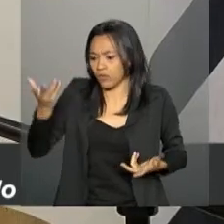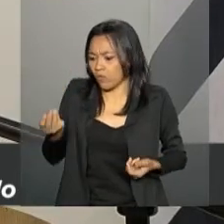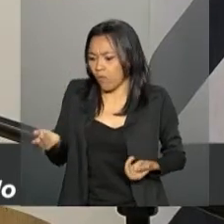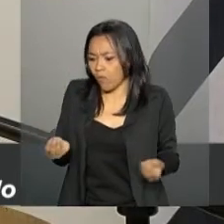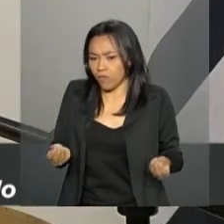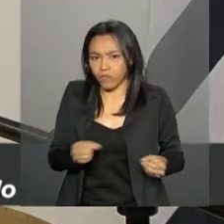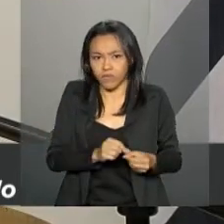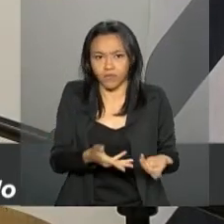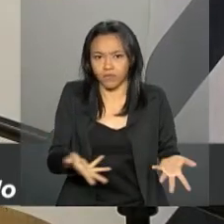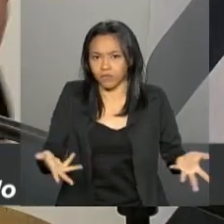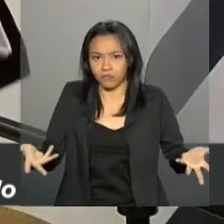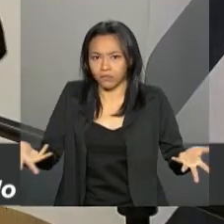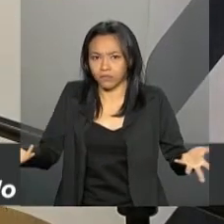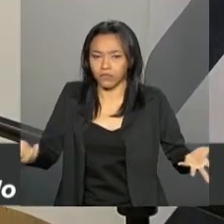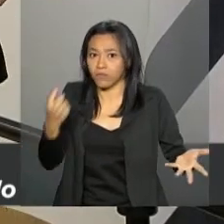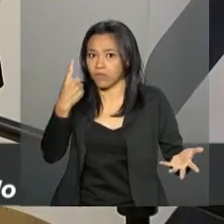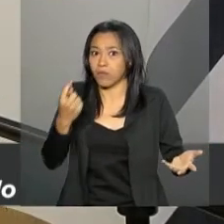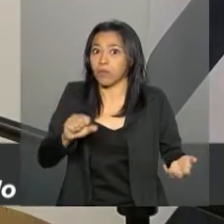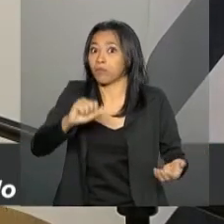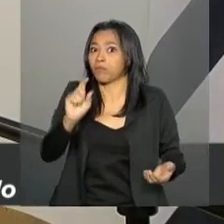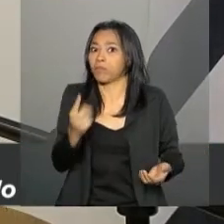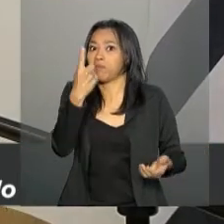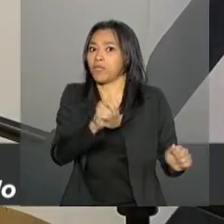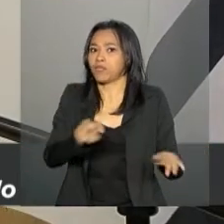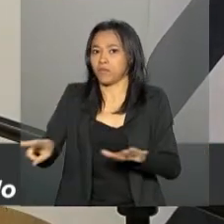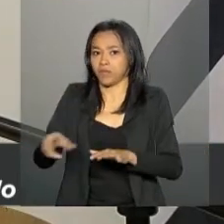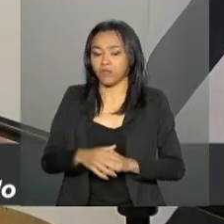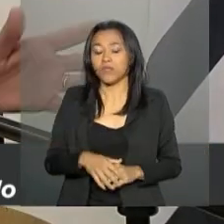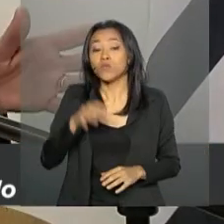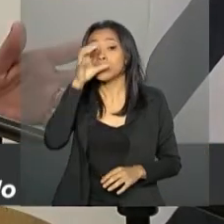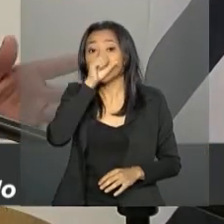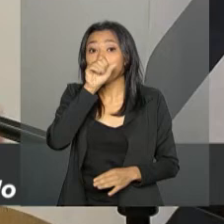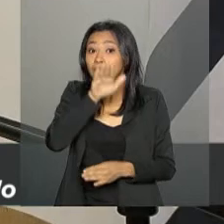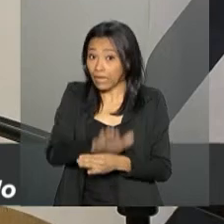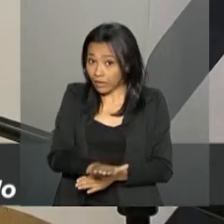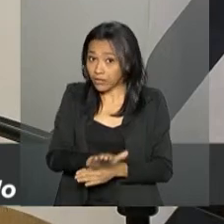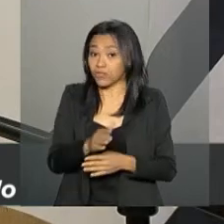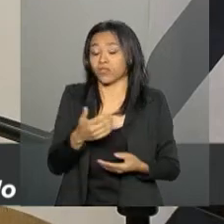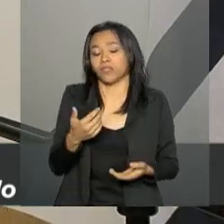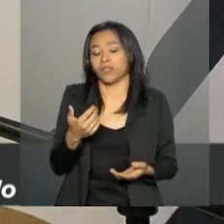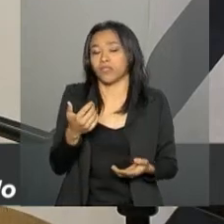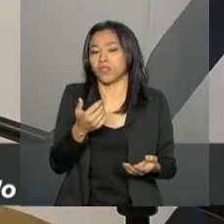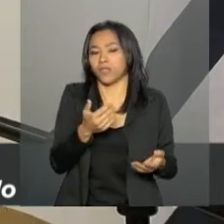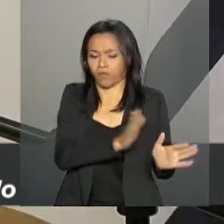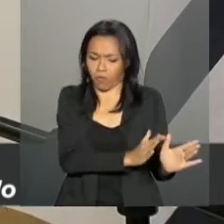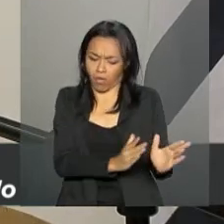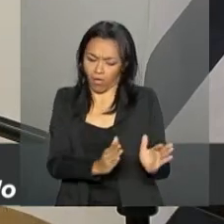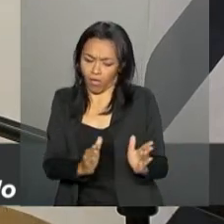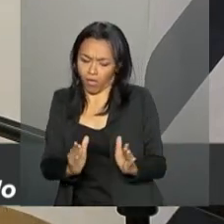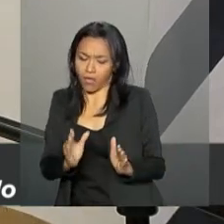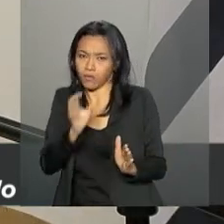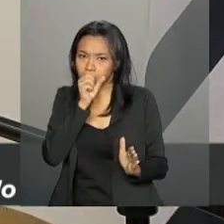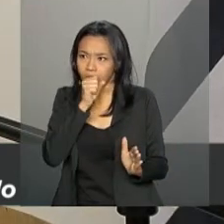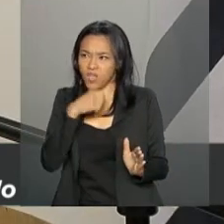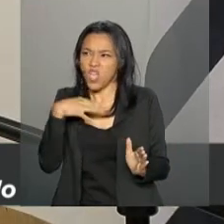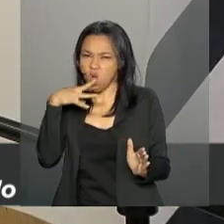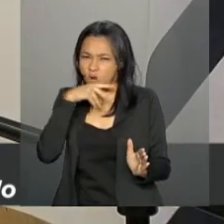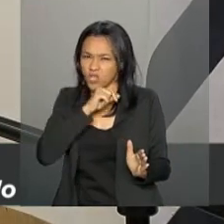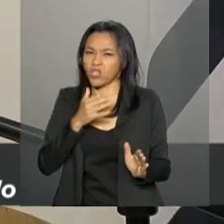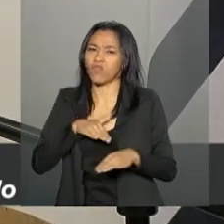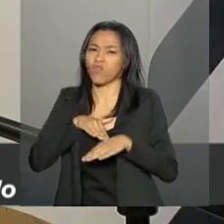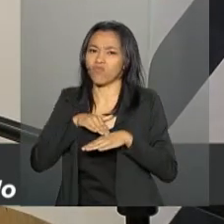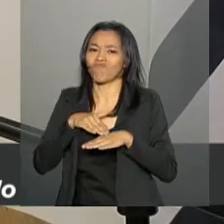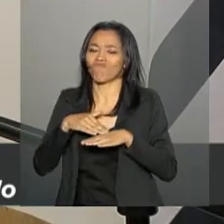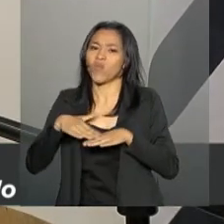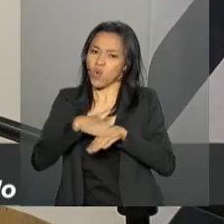não sei como é que eu vou me comportar. E até quando chegou no sábado à tarde, na minha cabeça, passou-se o seguinte, Meyer. E eu disse, acho que eu vou chegar ao governador